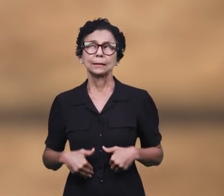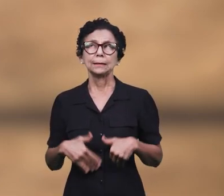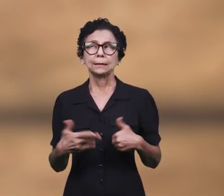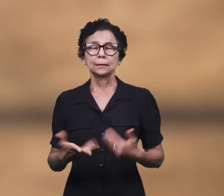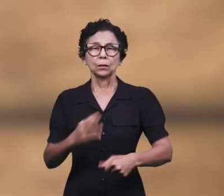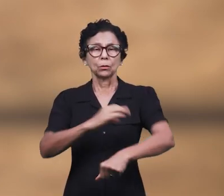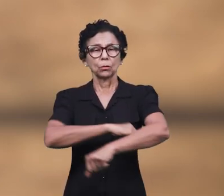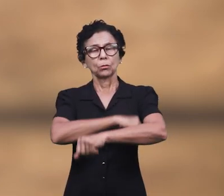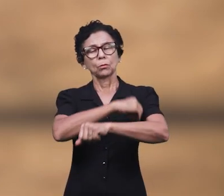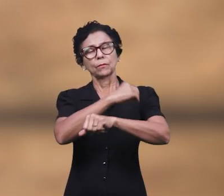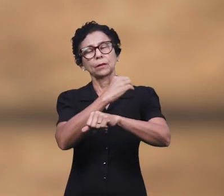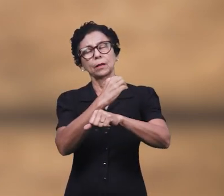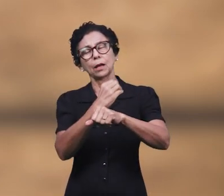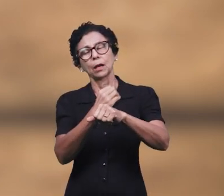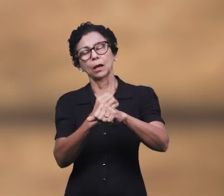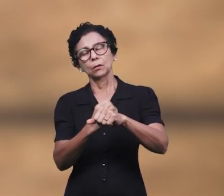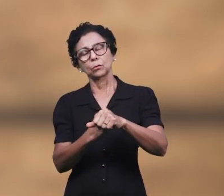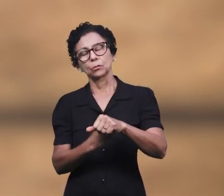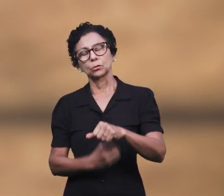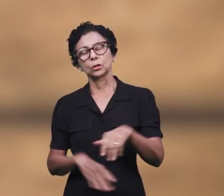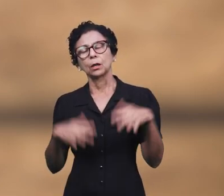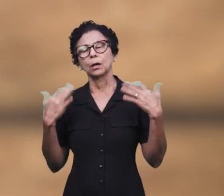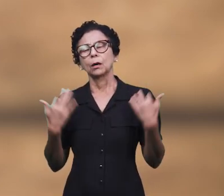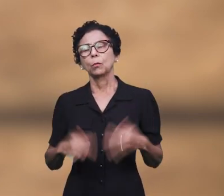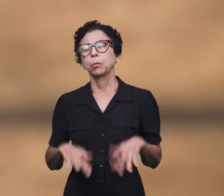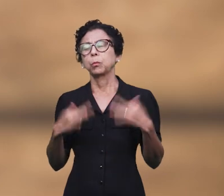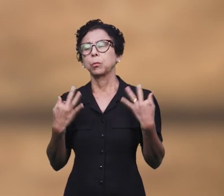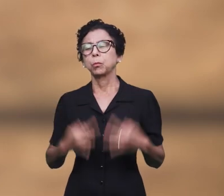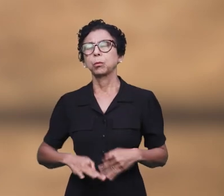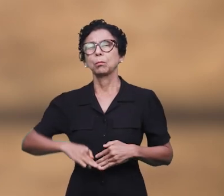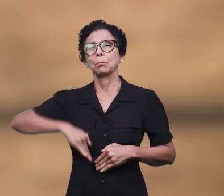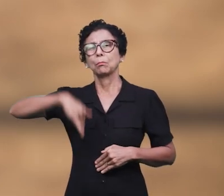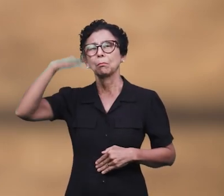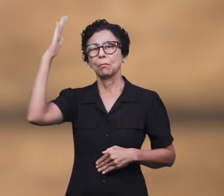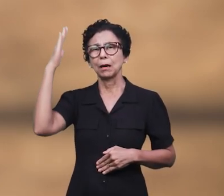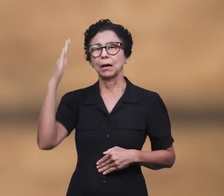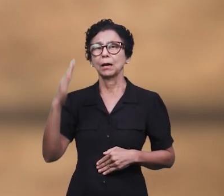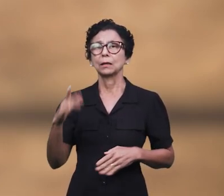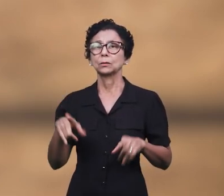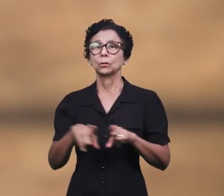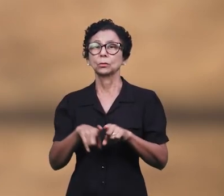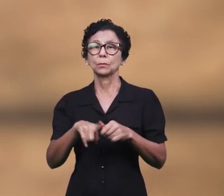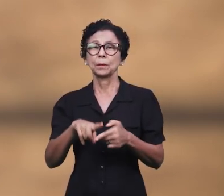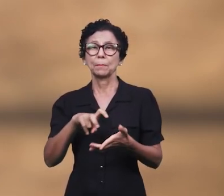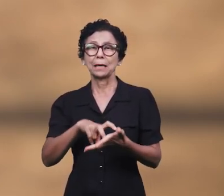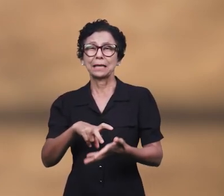pode haver uma melhora durante a manhã. A dor é sentida nos